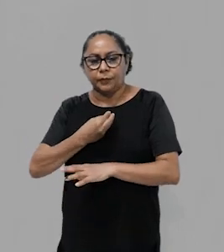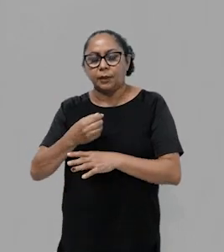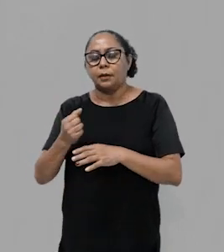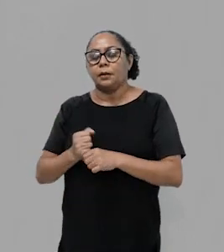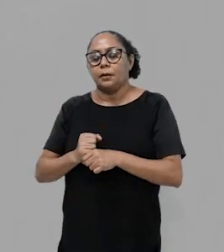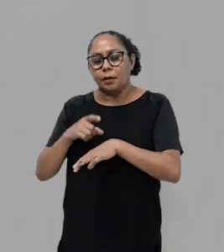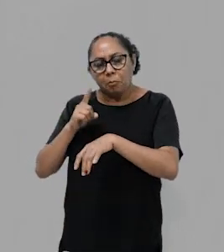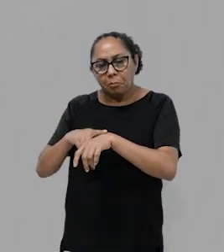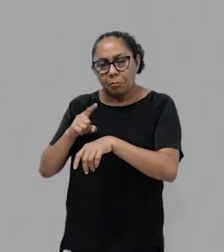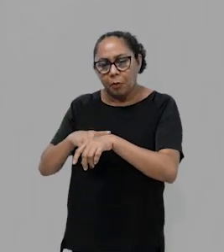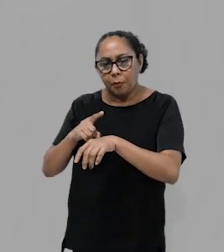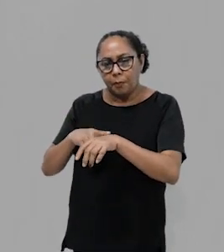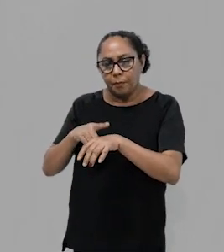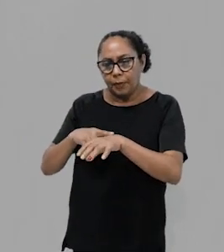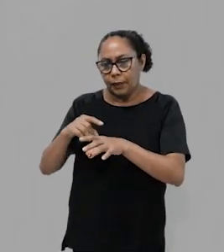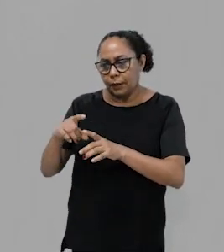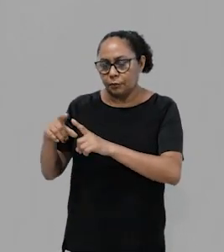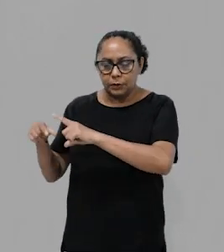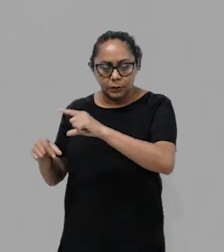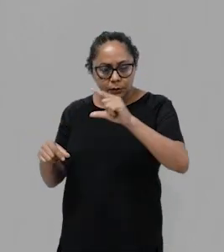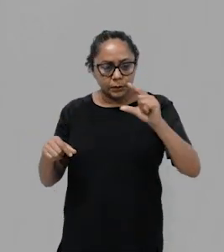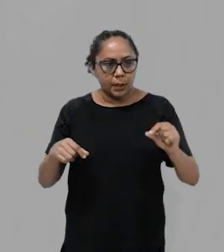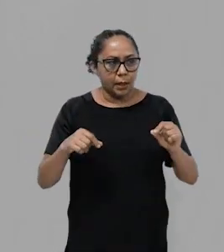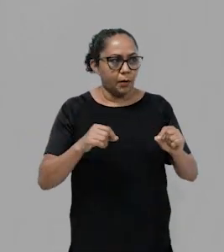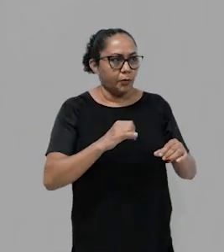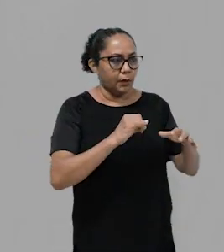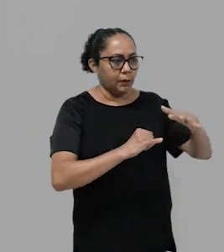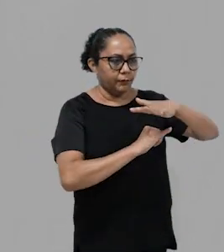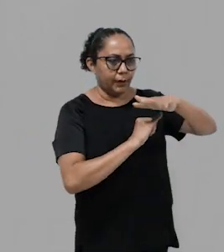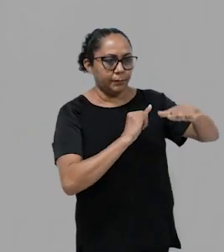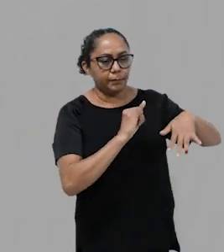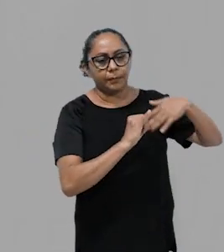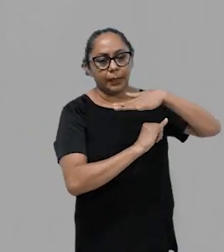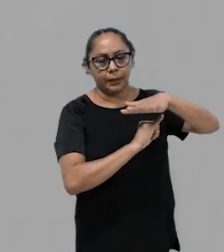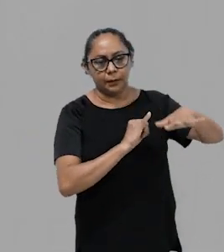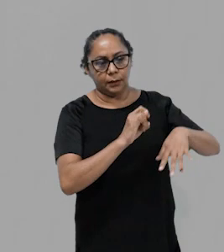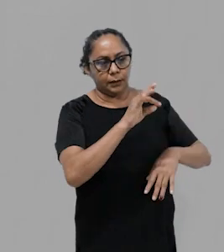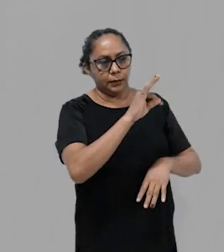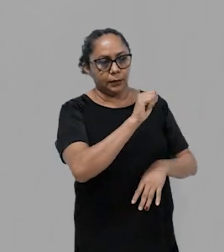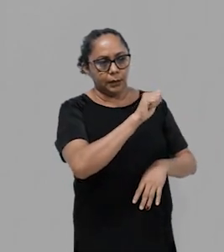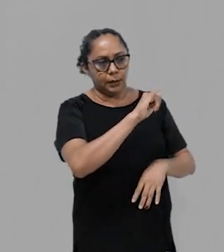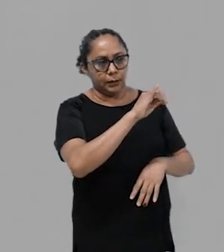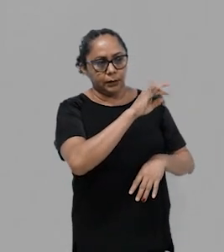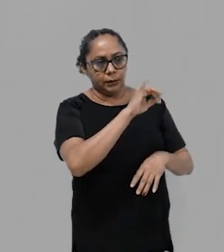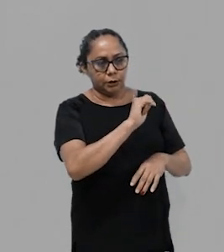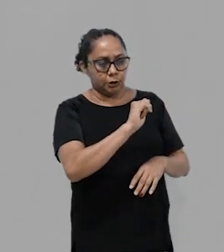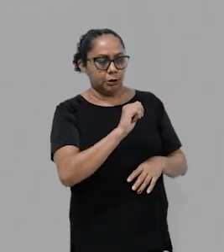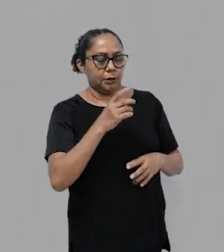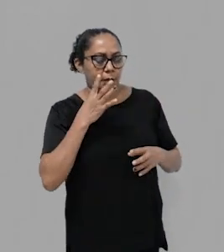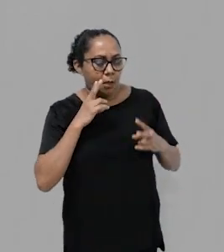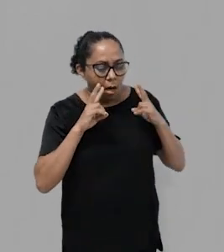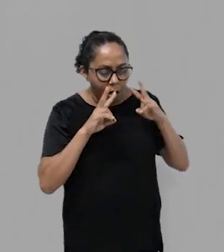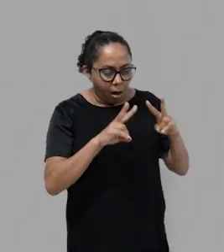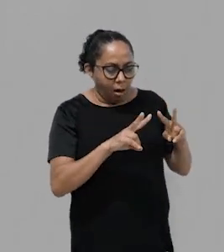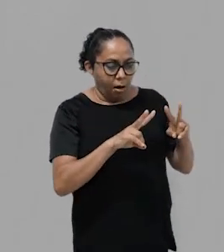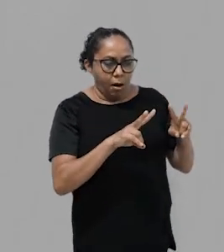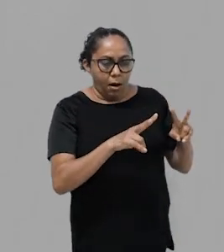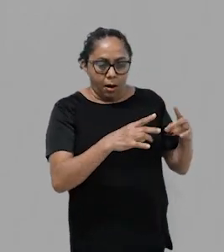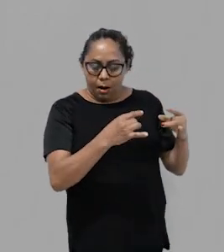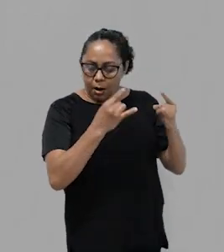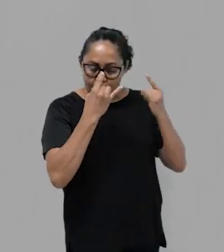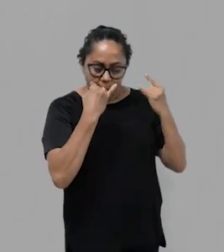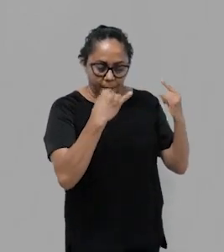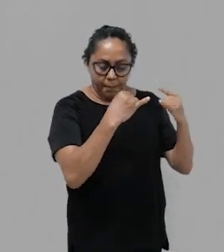quase sabático dele, ele sai de Paris e vai para a ilha do Tahiti. Lá ele fica apaixonado pelas mulheres exóticas, diferentes das mulheres